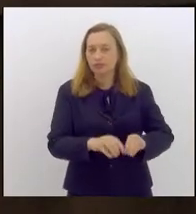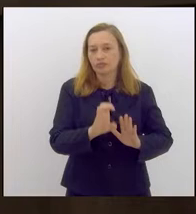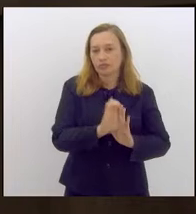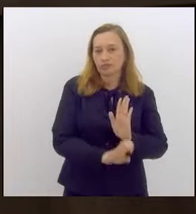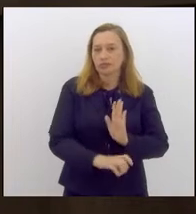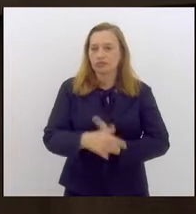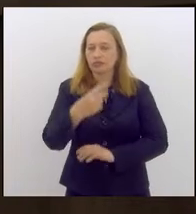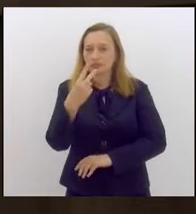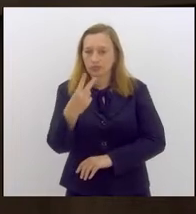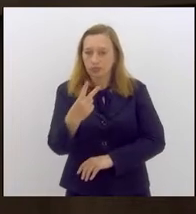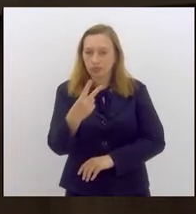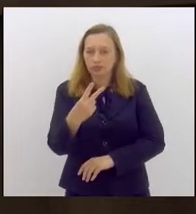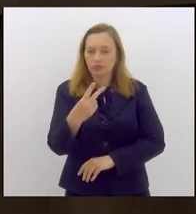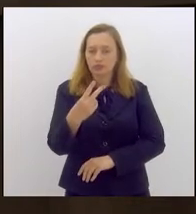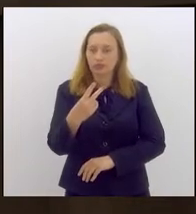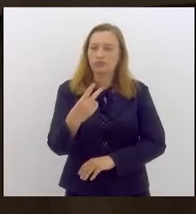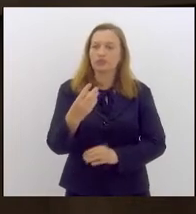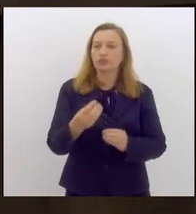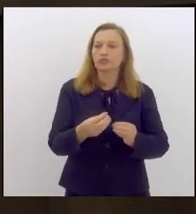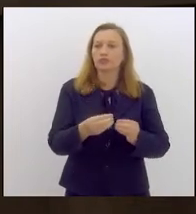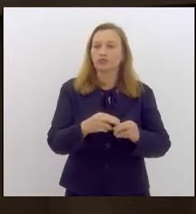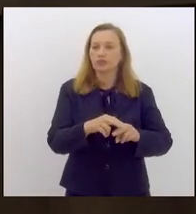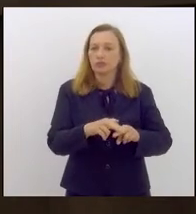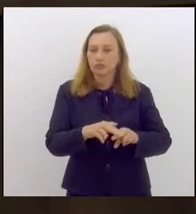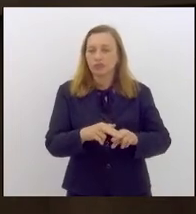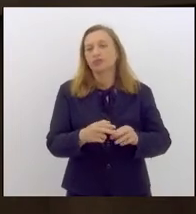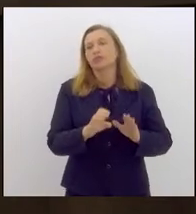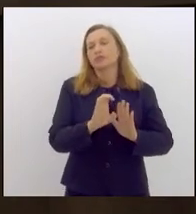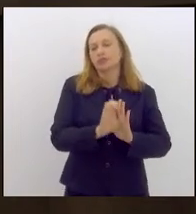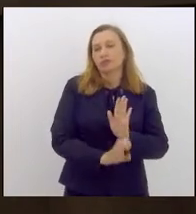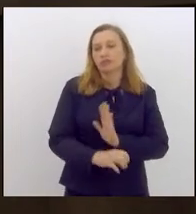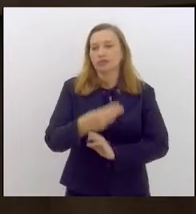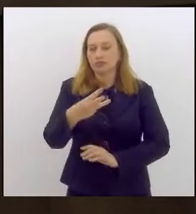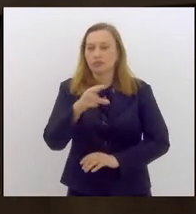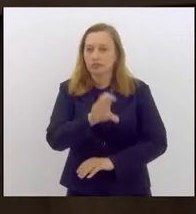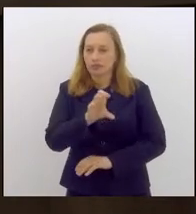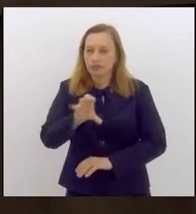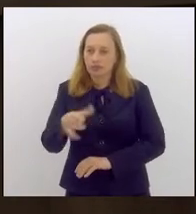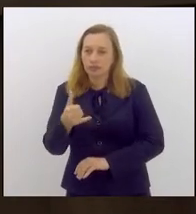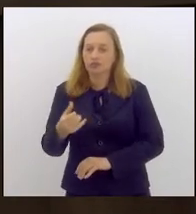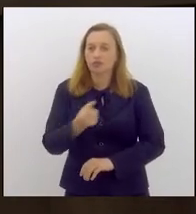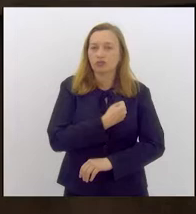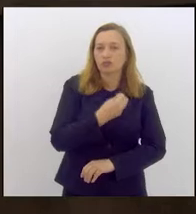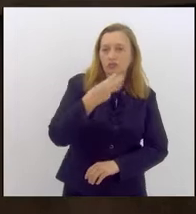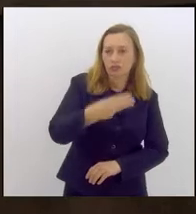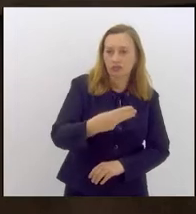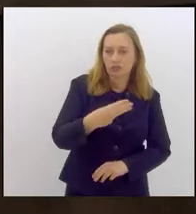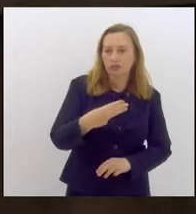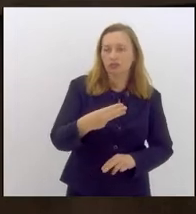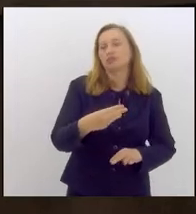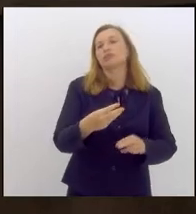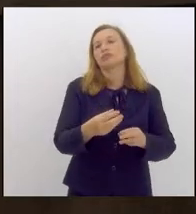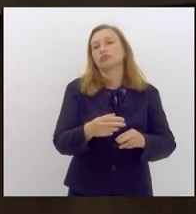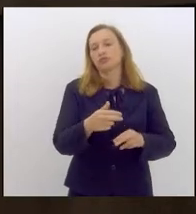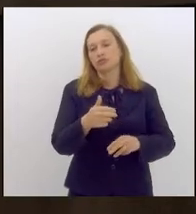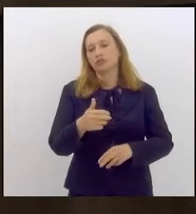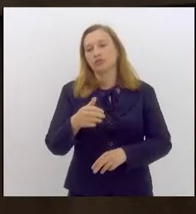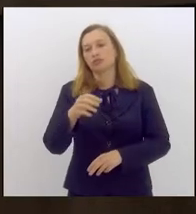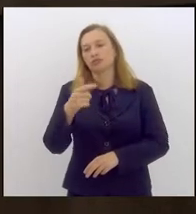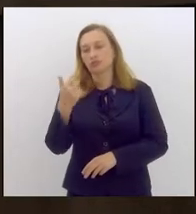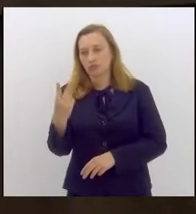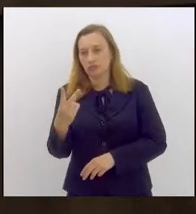emendas número 2 pela emenda 3 da CCJ, número 3 pela emenda 2 da